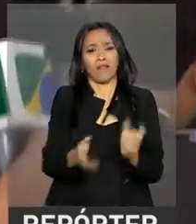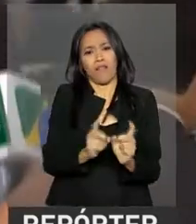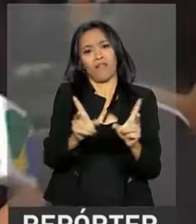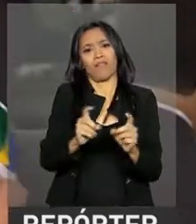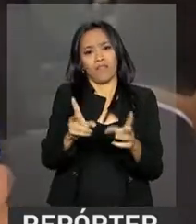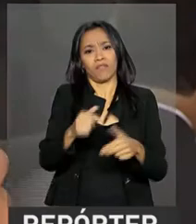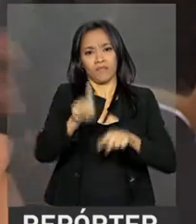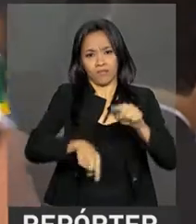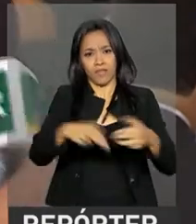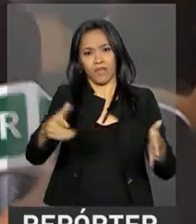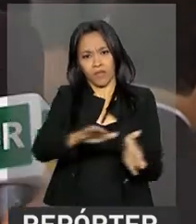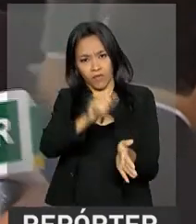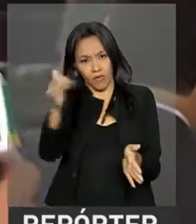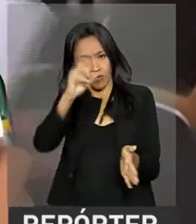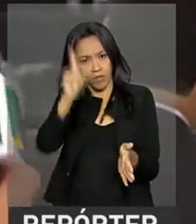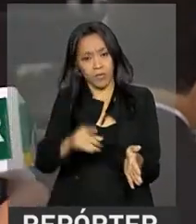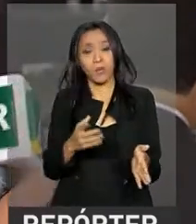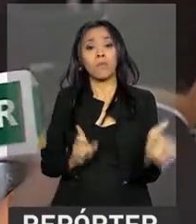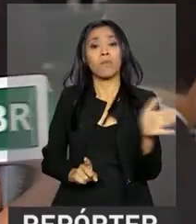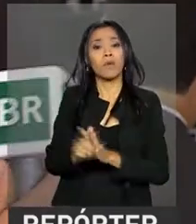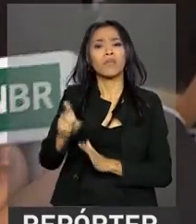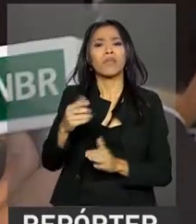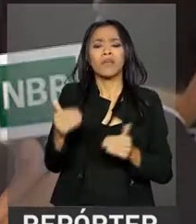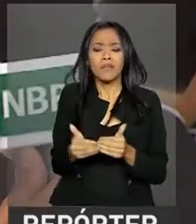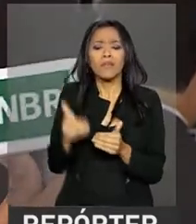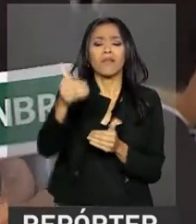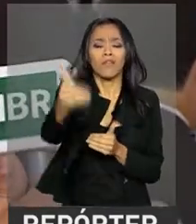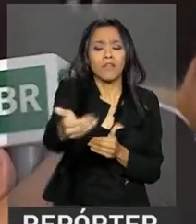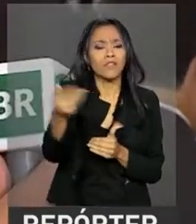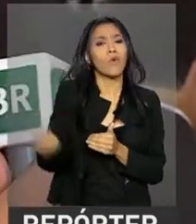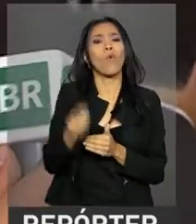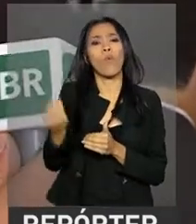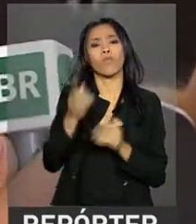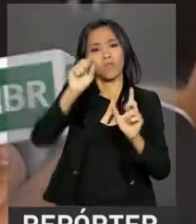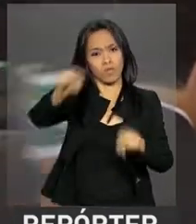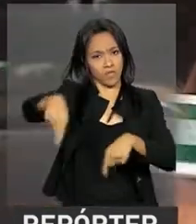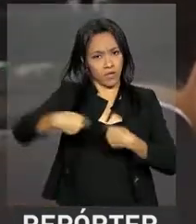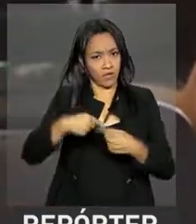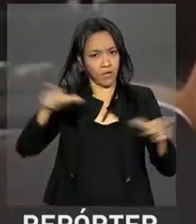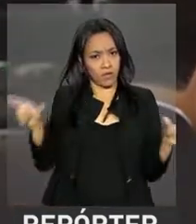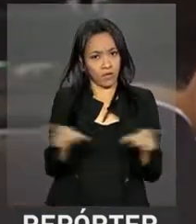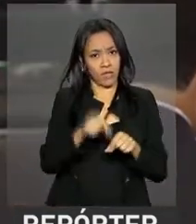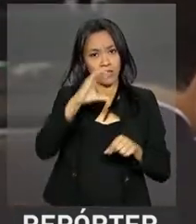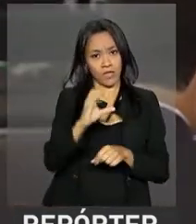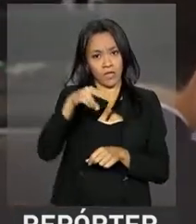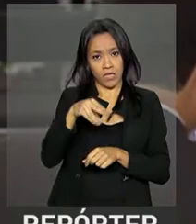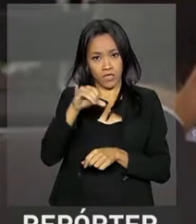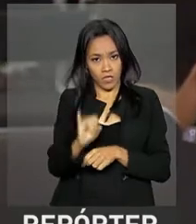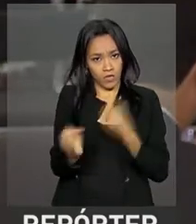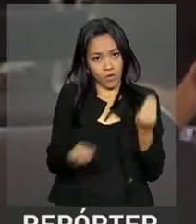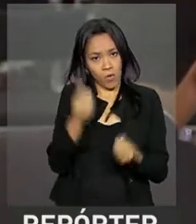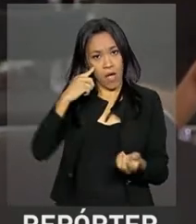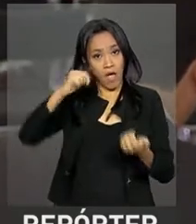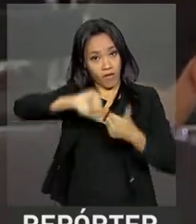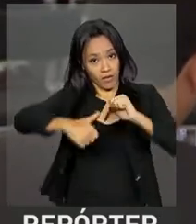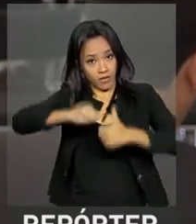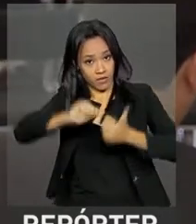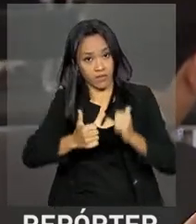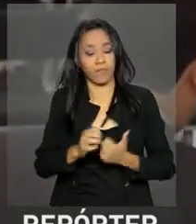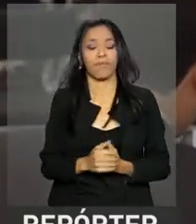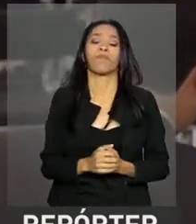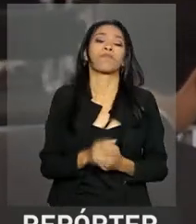E daqui para frente, quais os desafios, como avançar nessa questão, como é que a CNI avalia? A CNI avalia que o